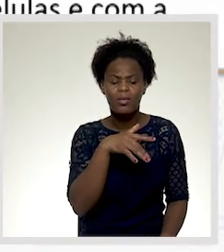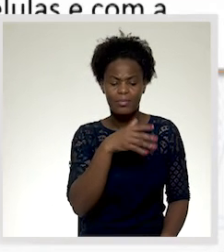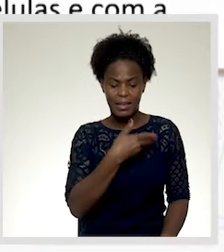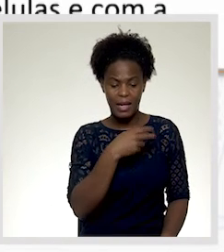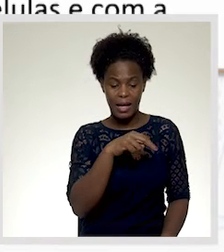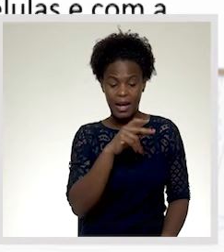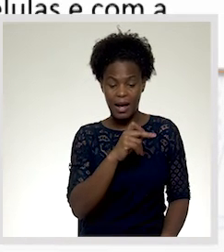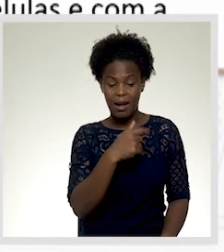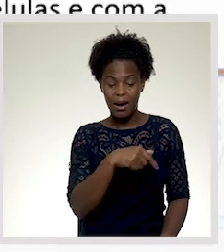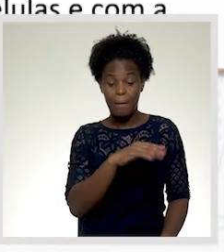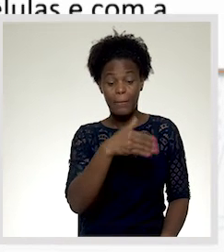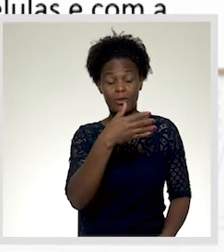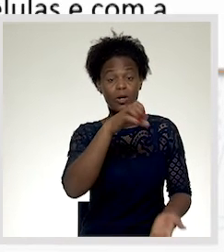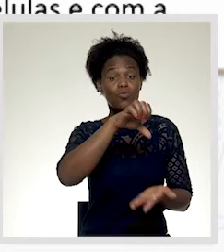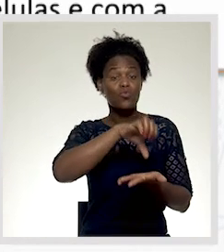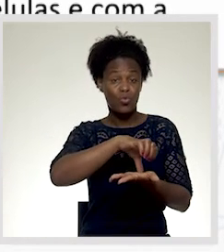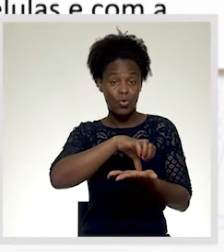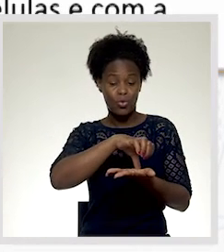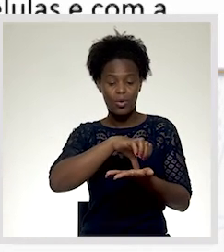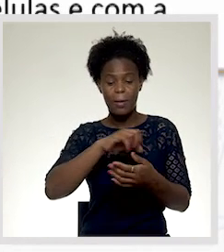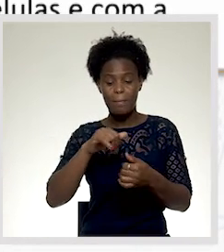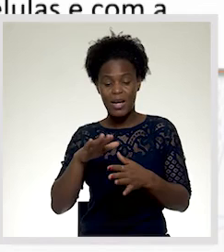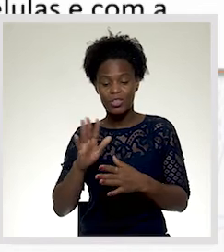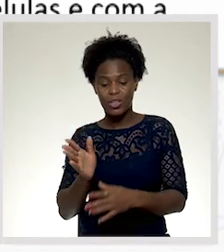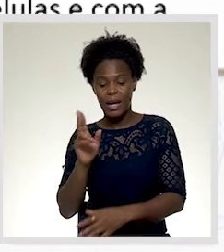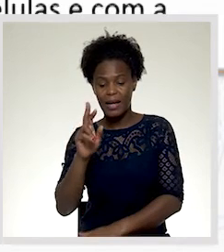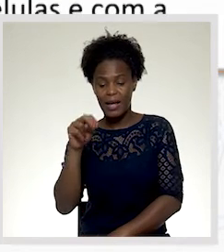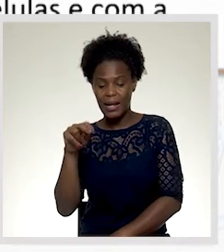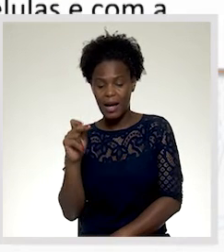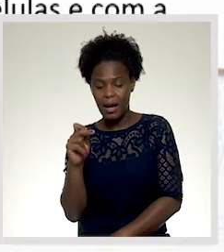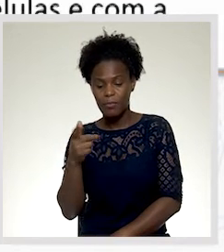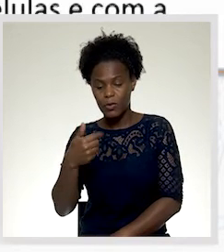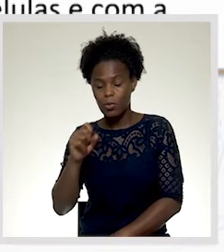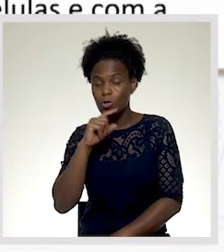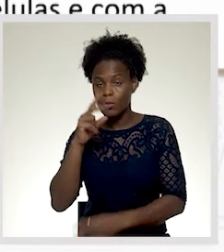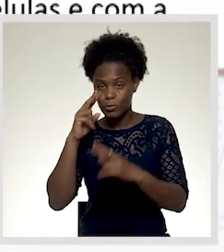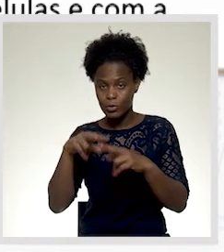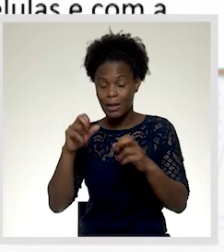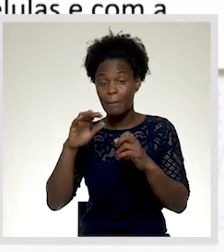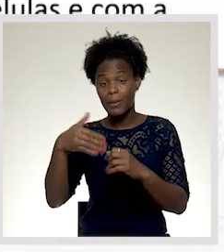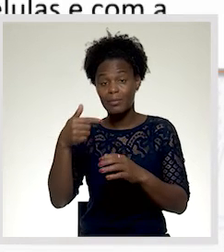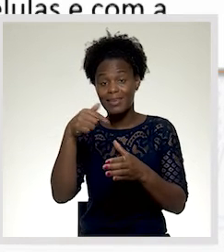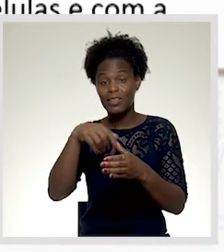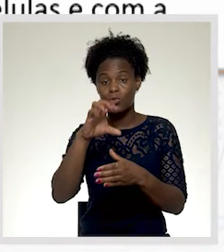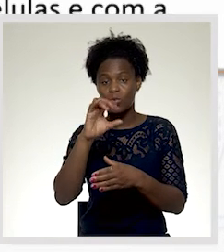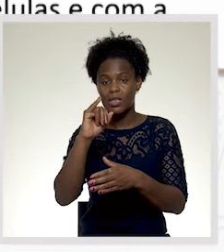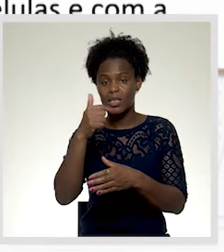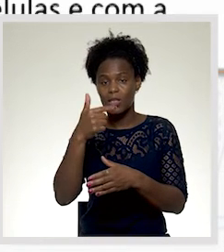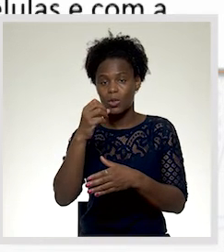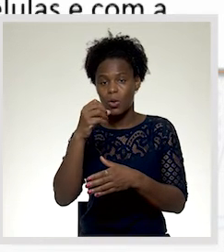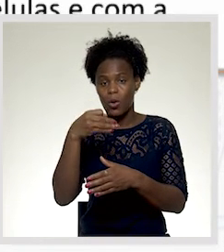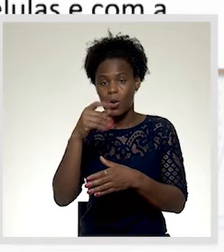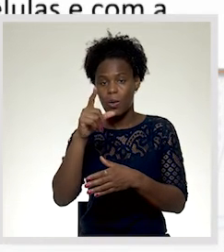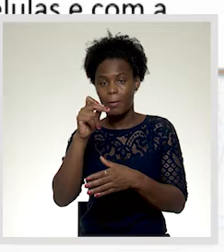à localização, o DNA localiza-se principalmente no núcleo. Agora, já o RNA, nós podemos encontrar